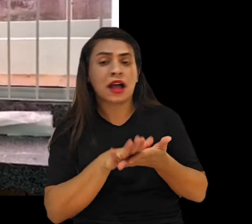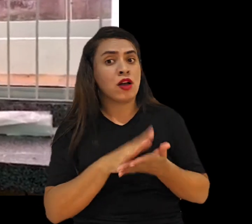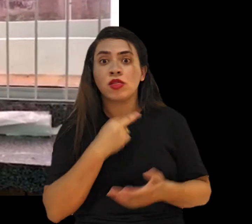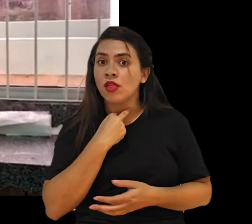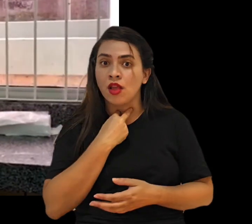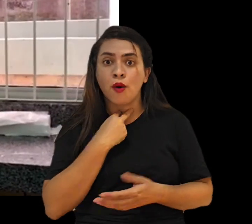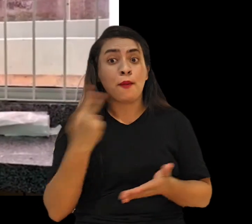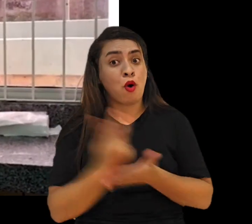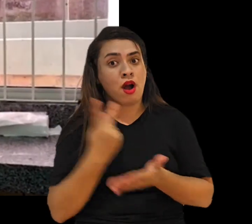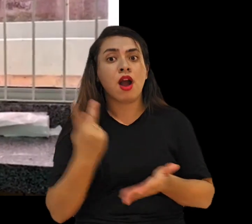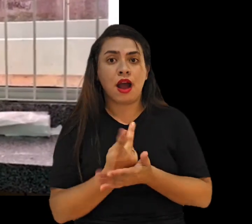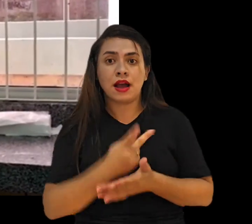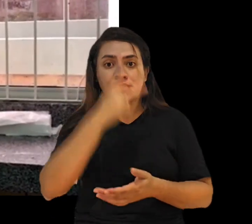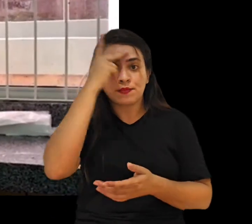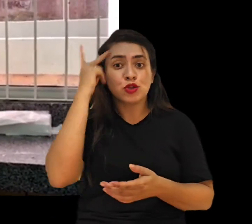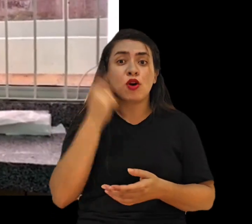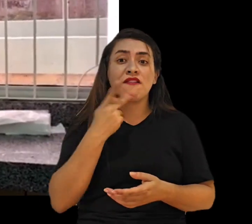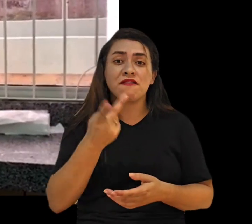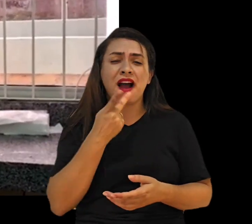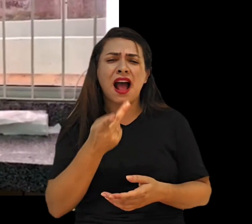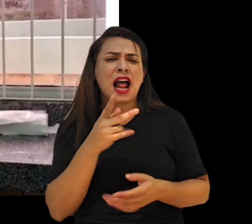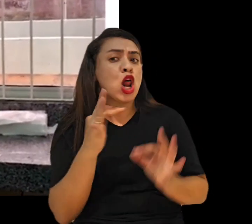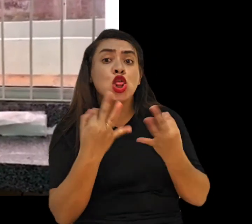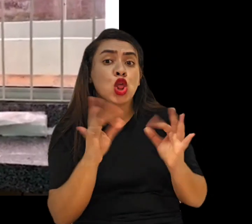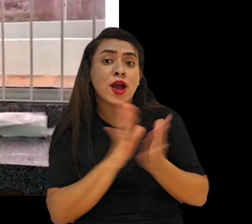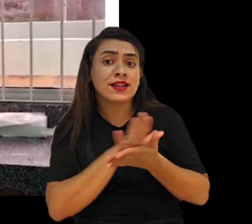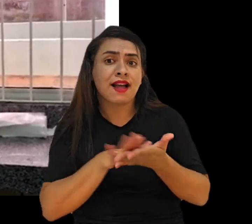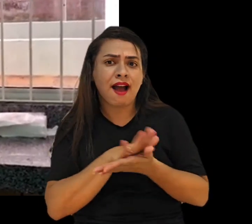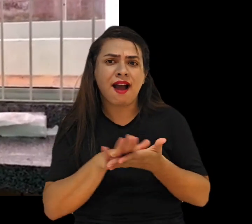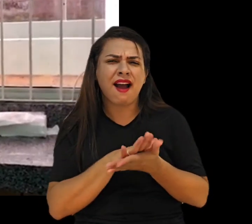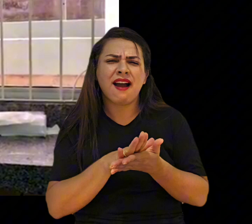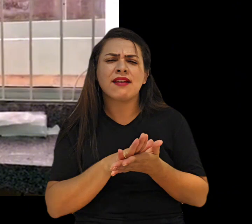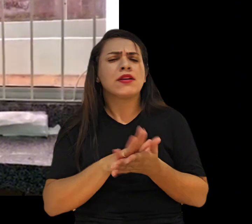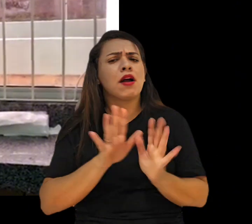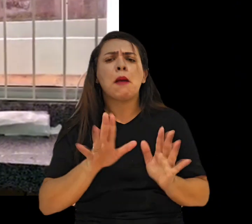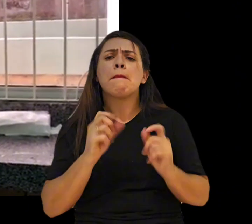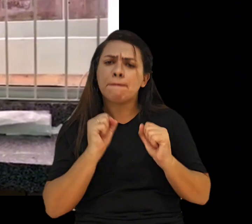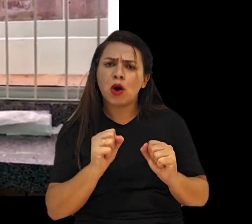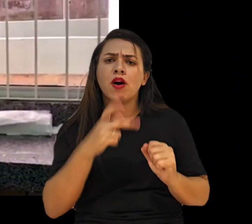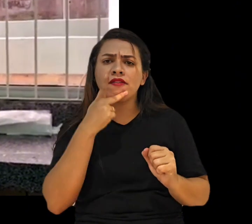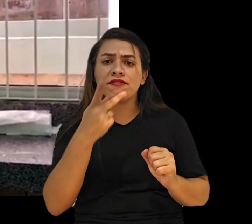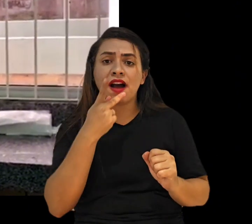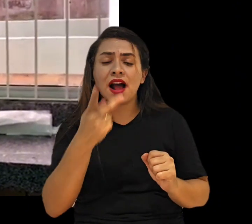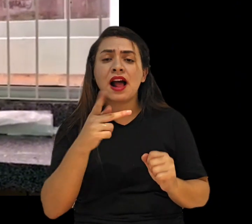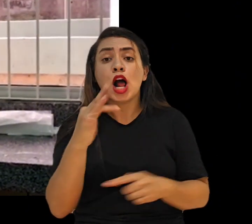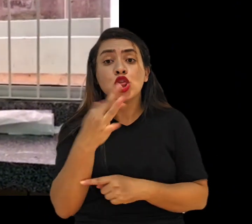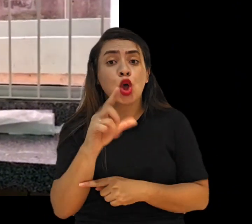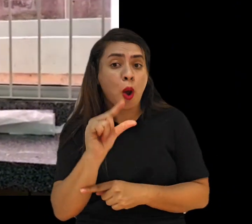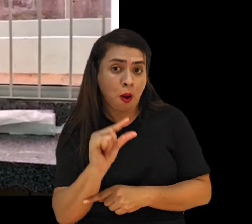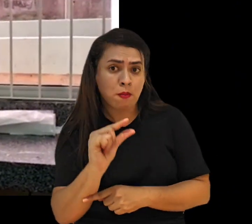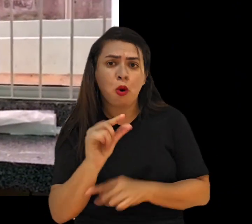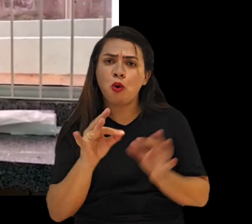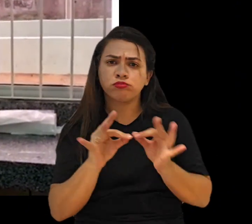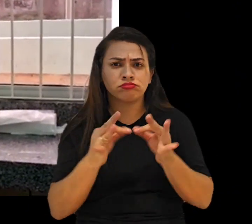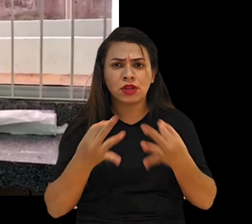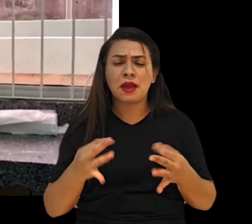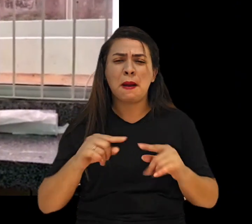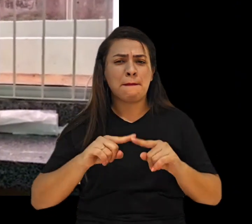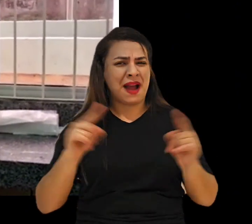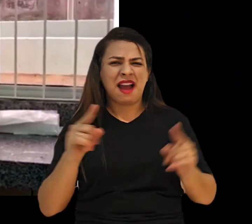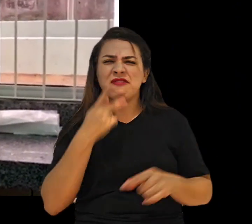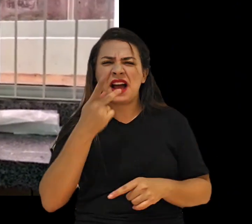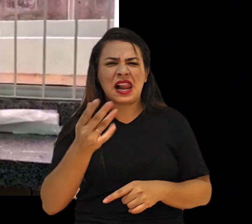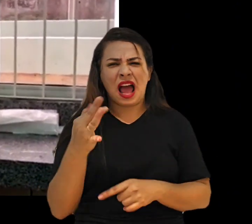erro comum que o pessoal faz. Ah, não vai doer. Pode até falar uma picadinha, mas que não vai doer, não. Sempre dói. Tá? Então